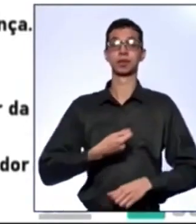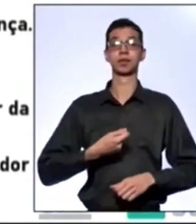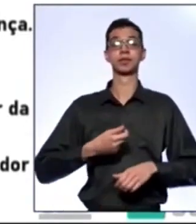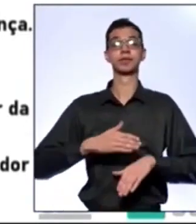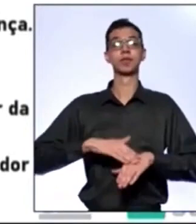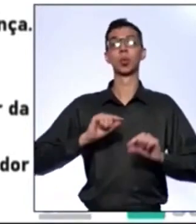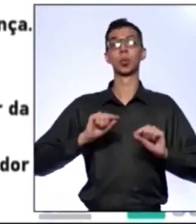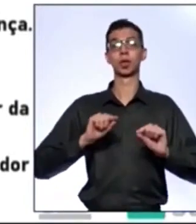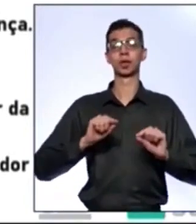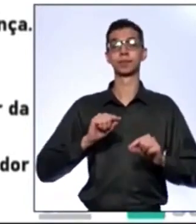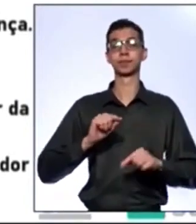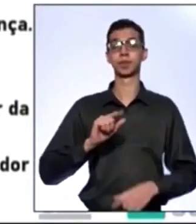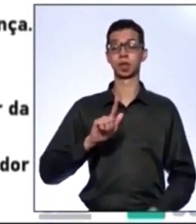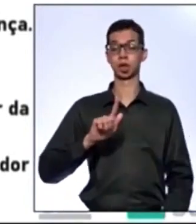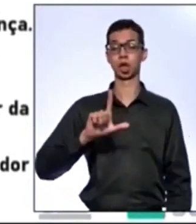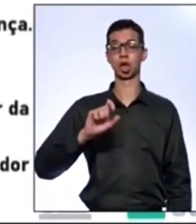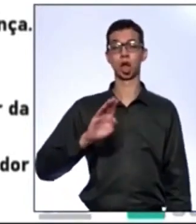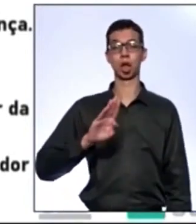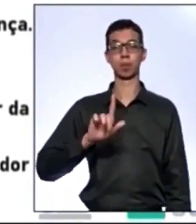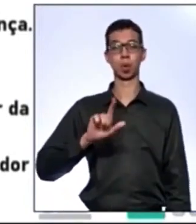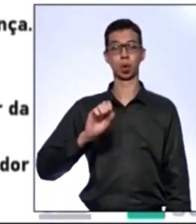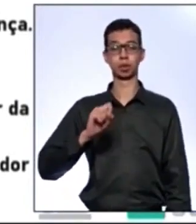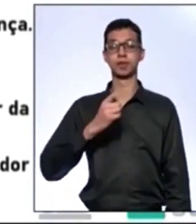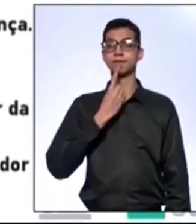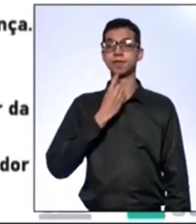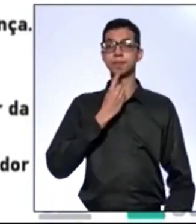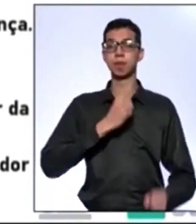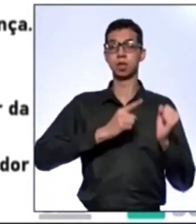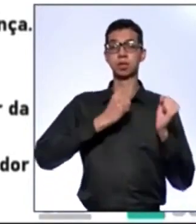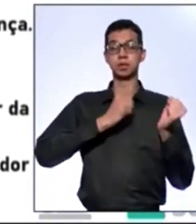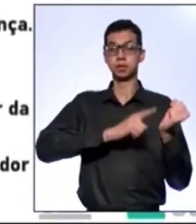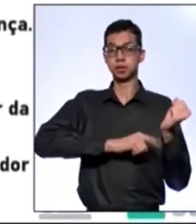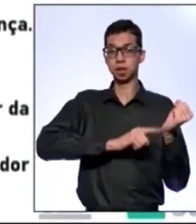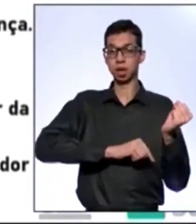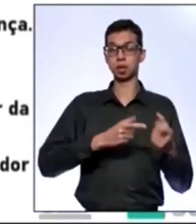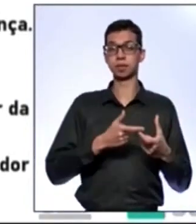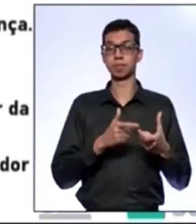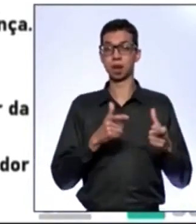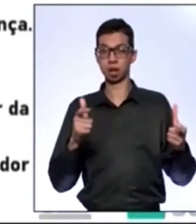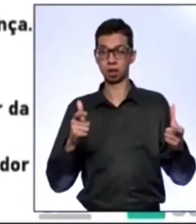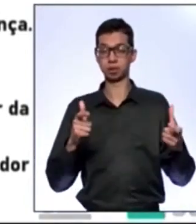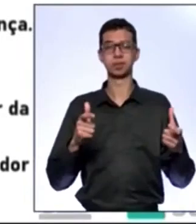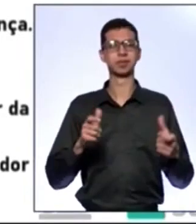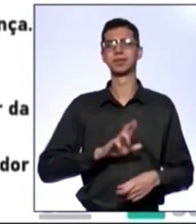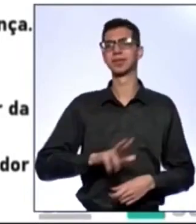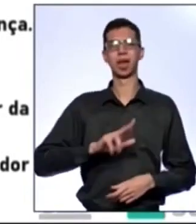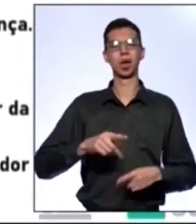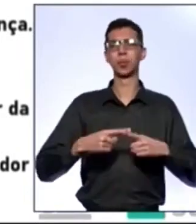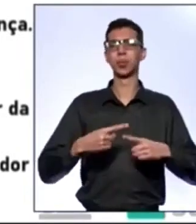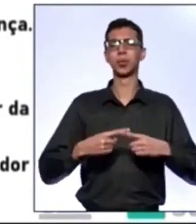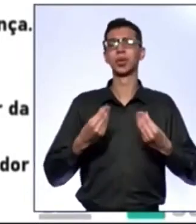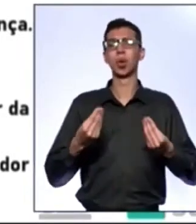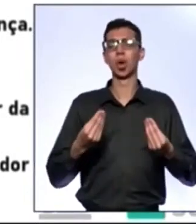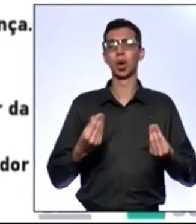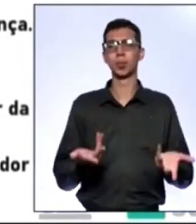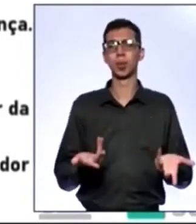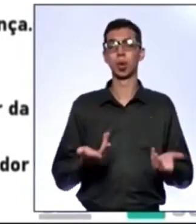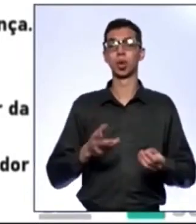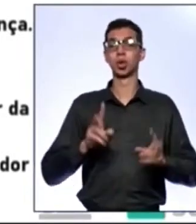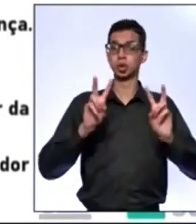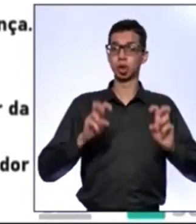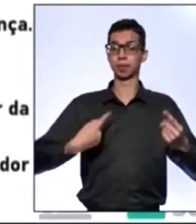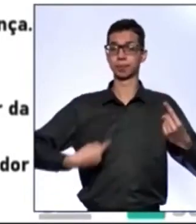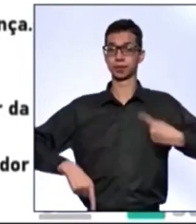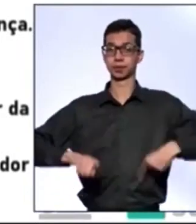glóbulos vermelhos pela medula óssea? Não, os glóbulos vermelhos não têm nenhuma relação com o sistema